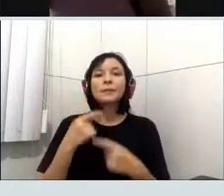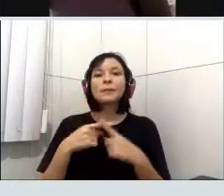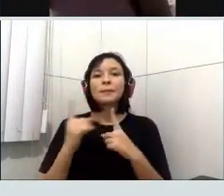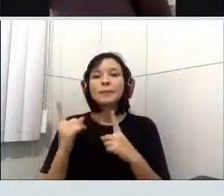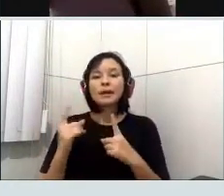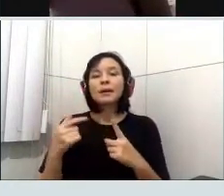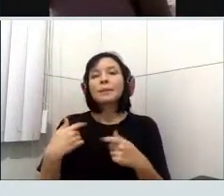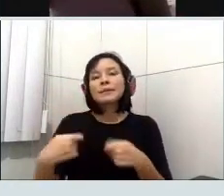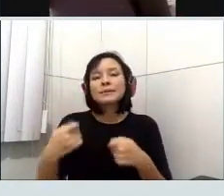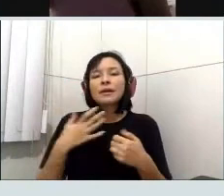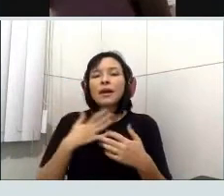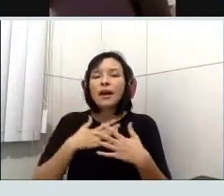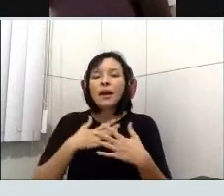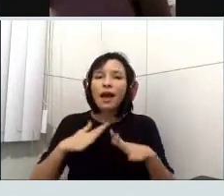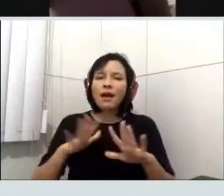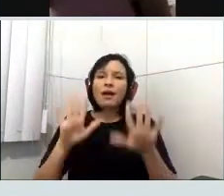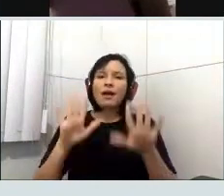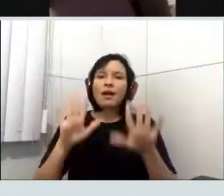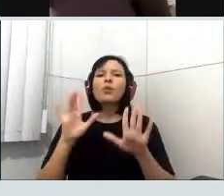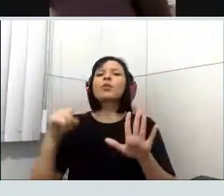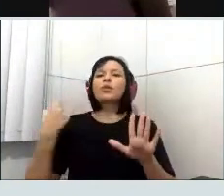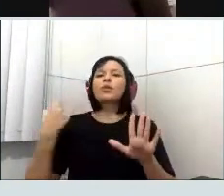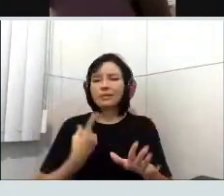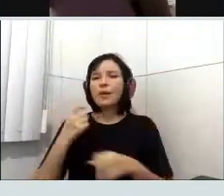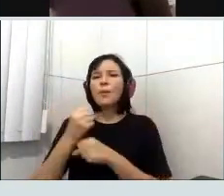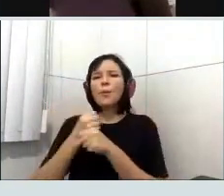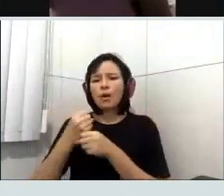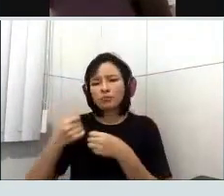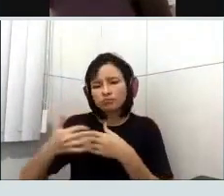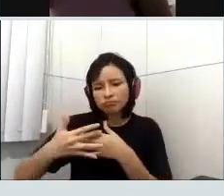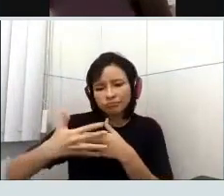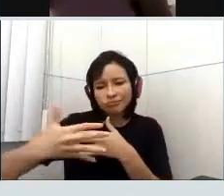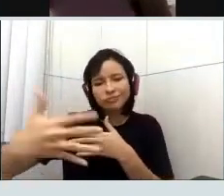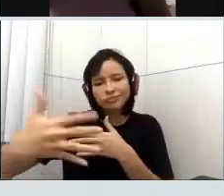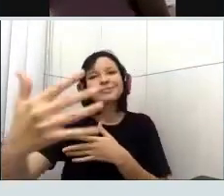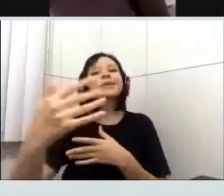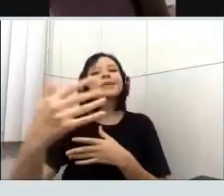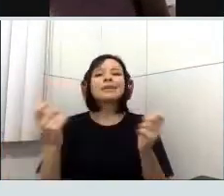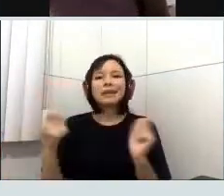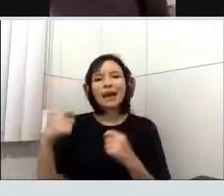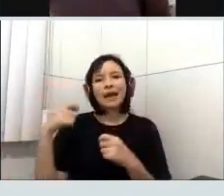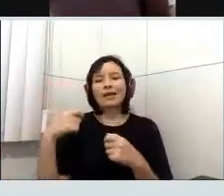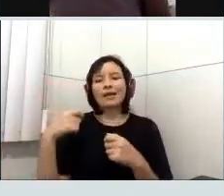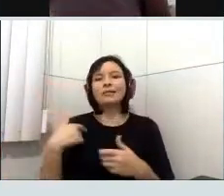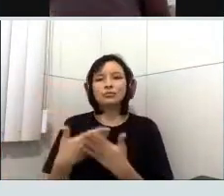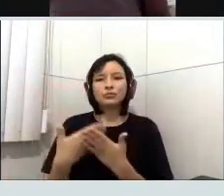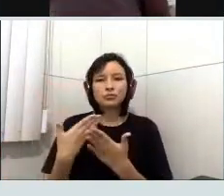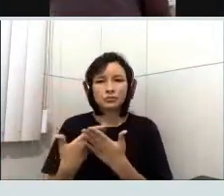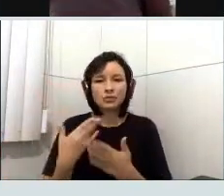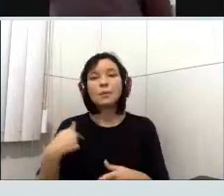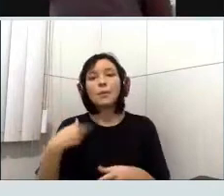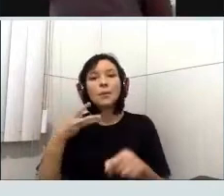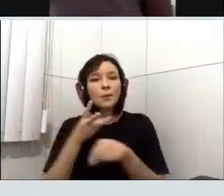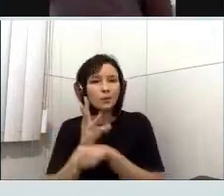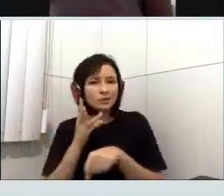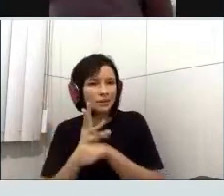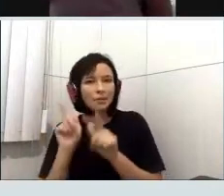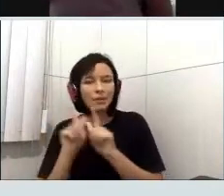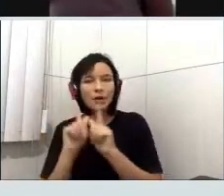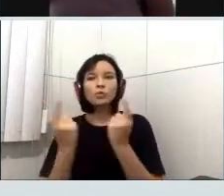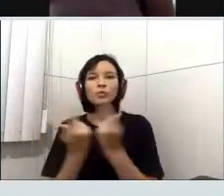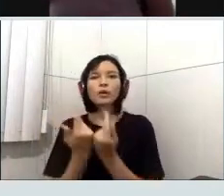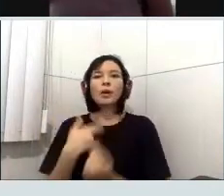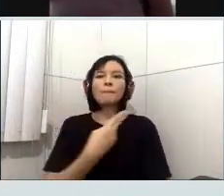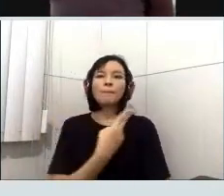não desapavore. A gente tem um ano ainda aí para trabalhar isso. Qualquer dúvida, meu WhatsApp tá lá, eu tô no grupo, é Bárbara Braz, eu